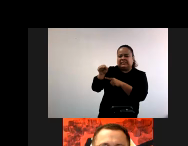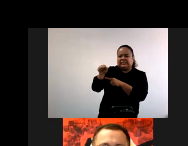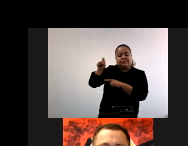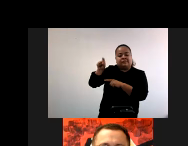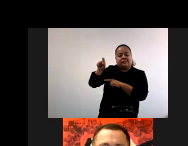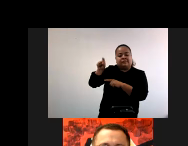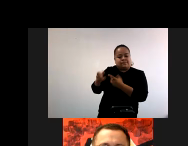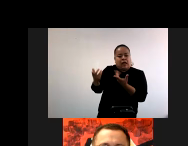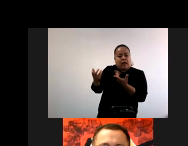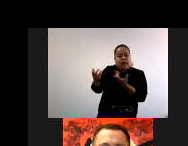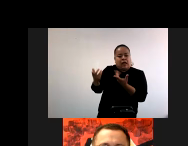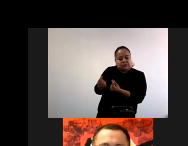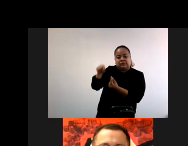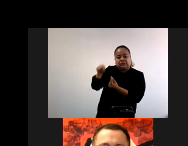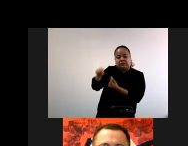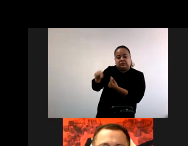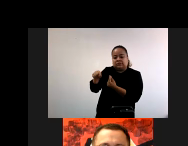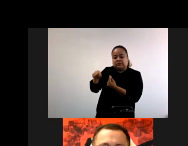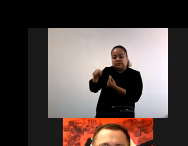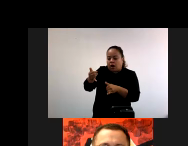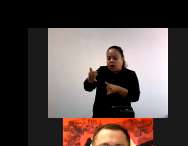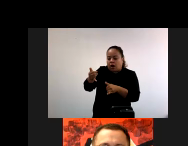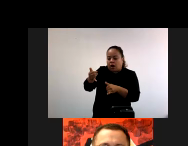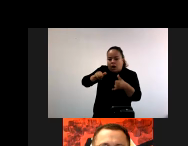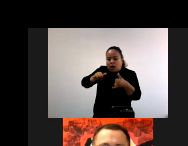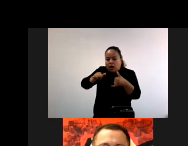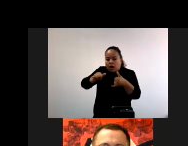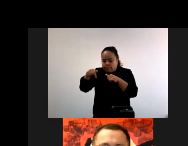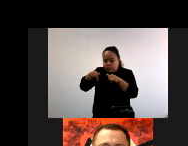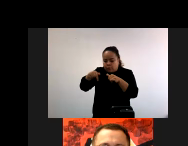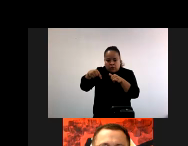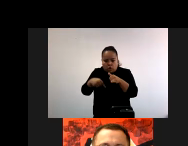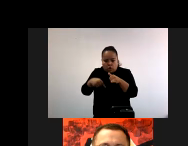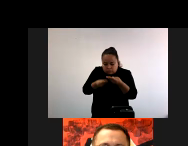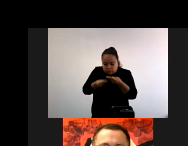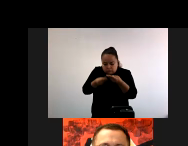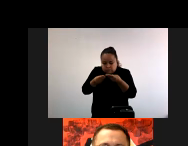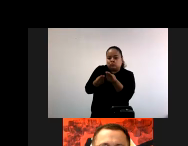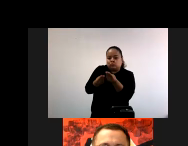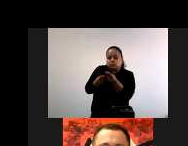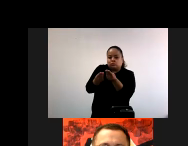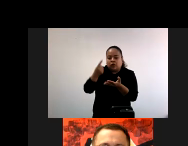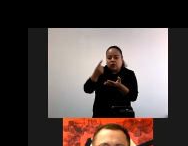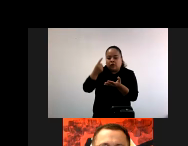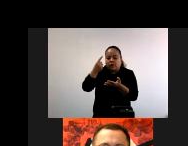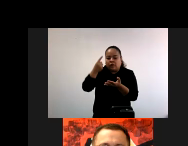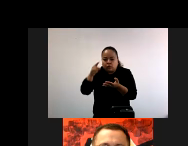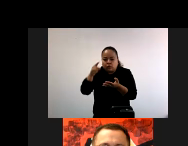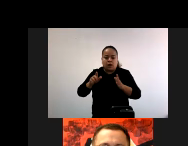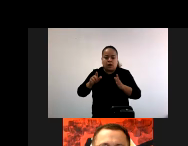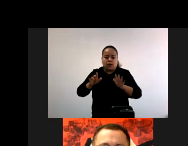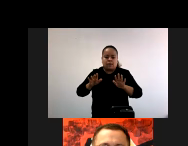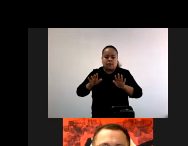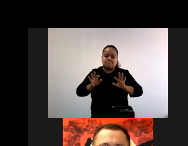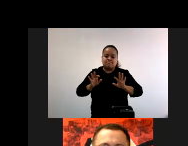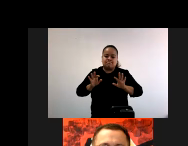com os laboratórios para oferecer a capacitação e preparar as condições. E